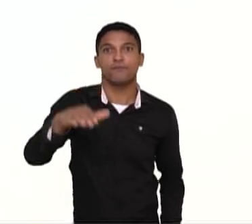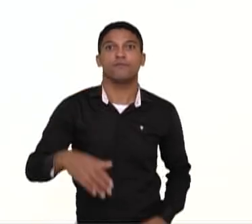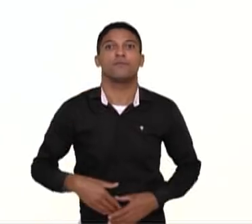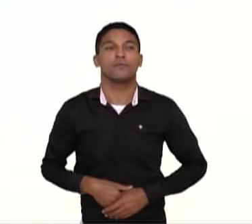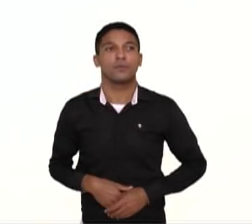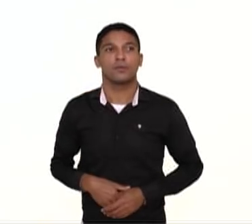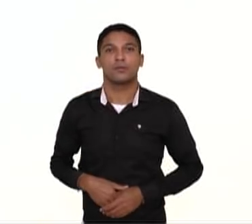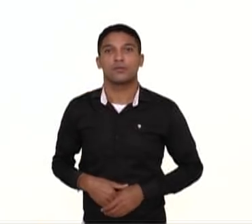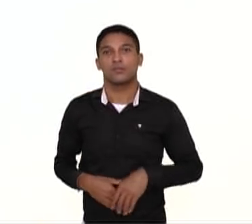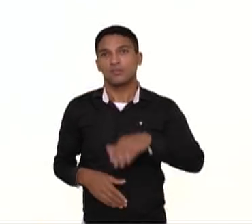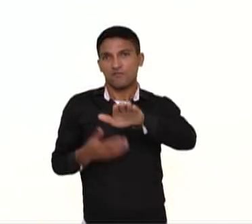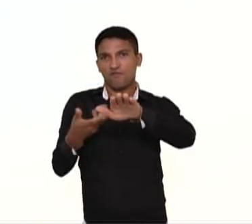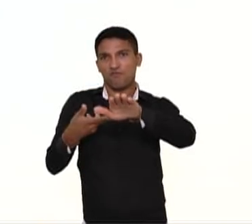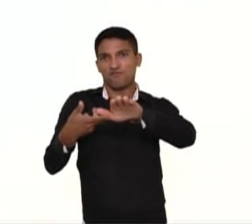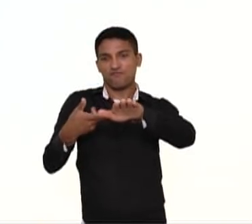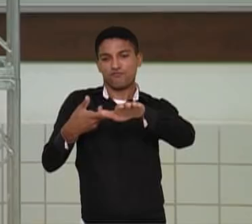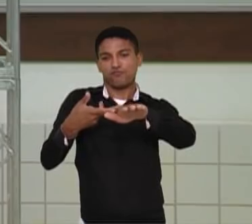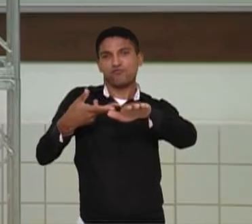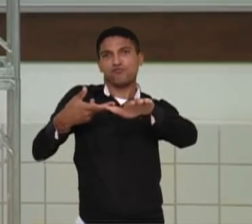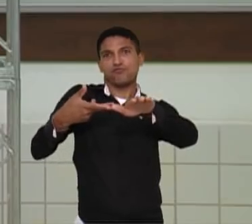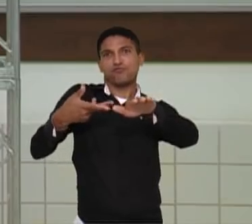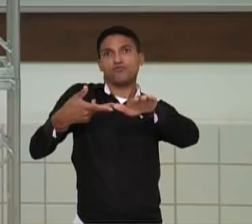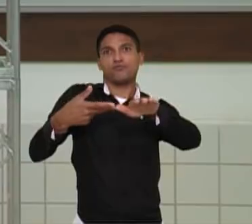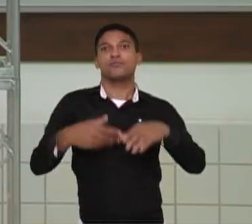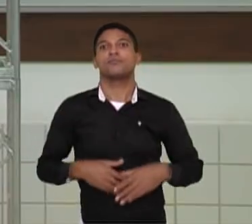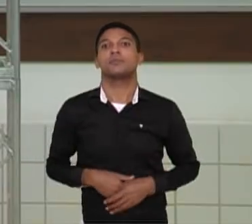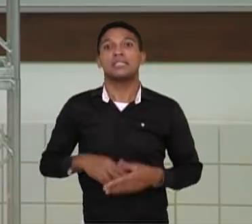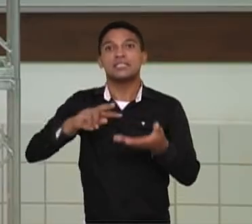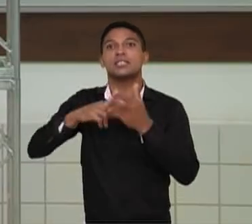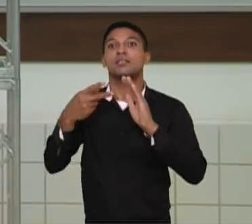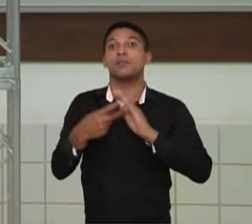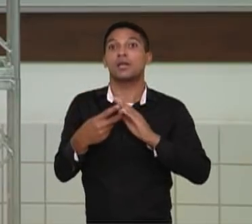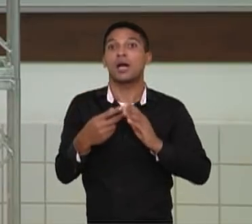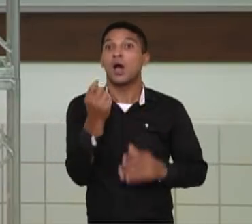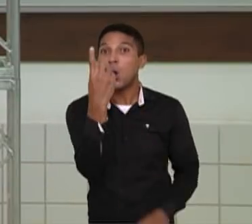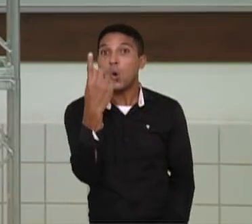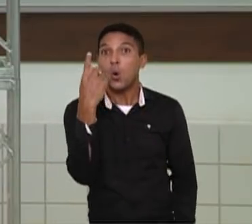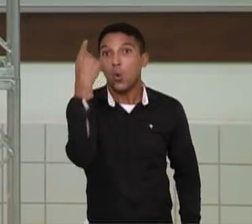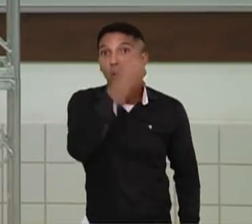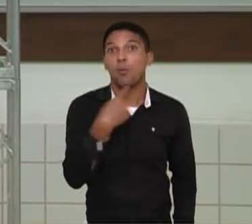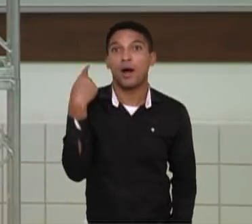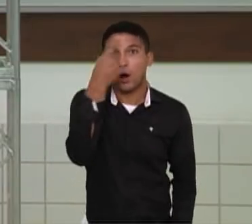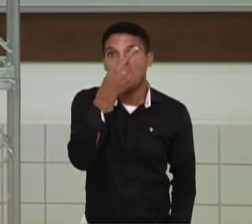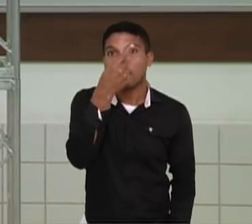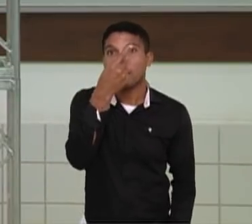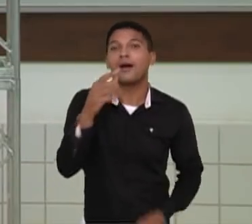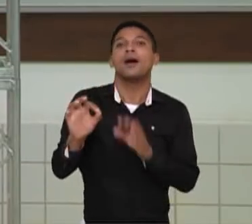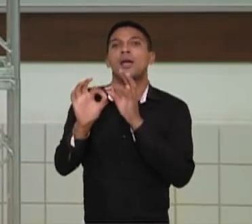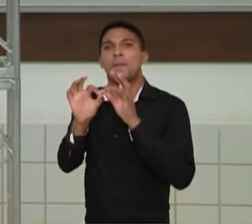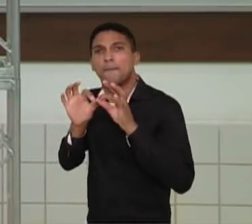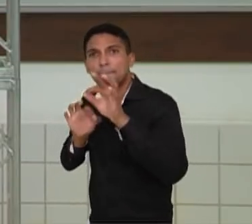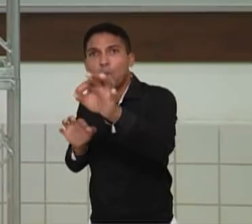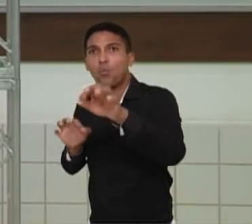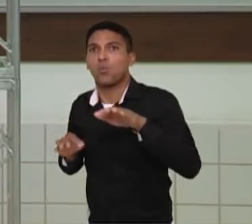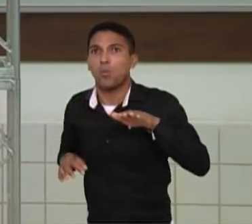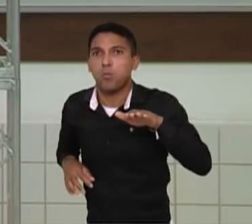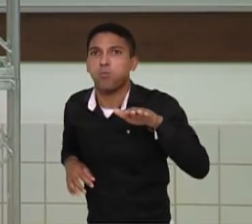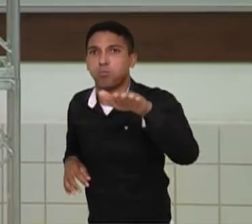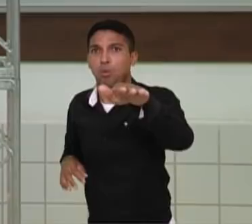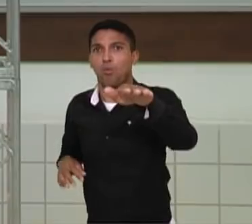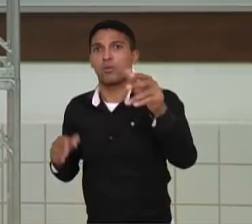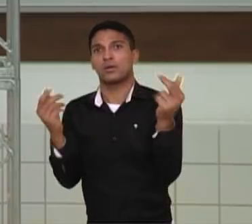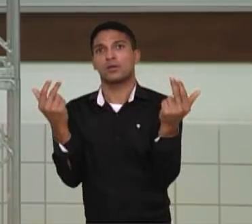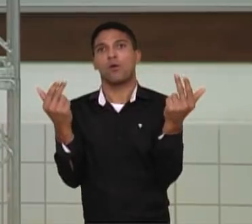hora significa o quê? Significa que a cada hora eu ando 65 km. Essa é a